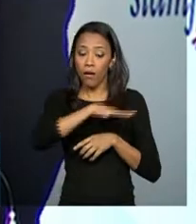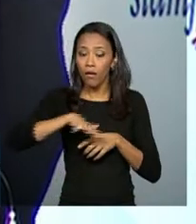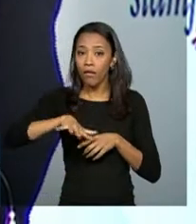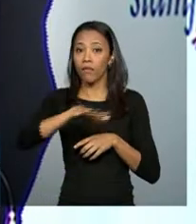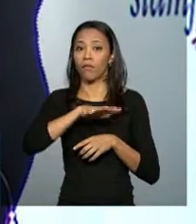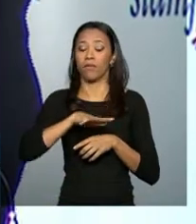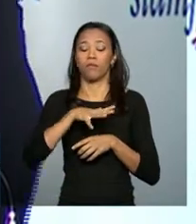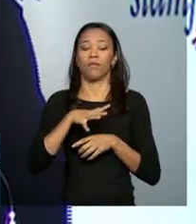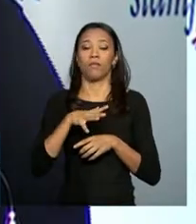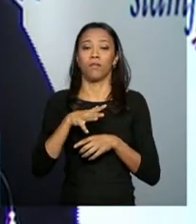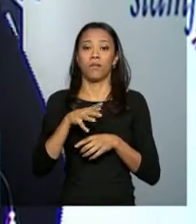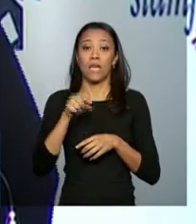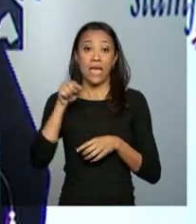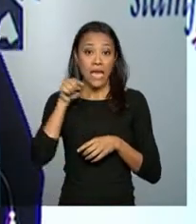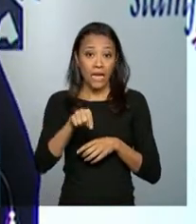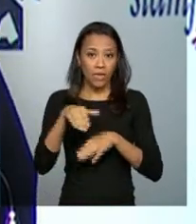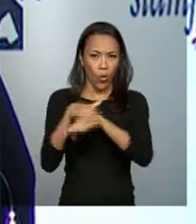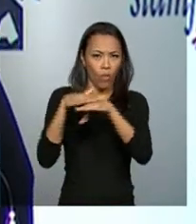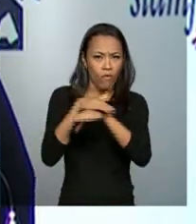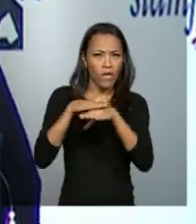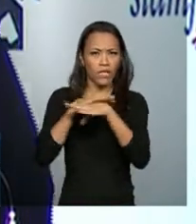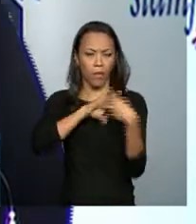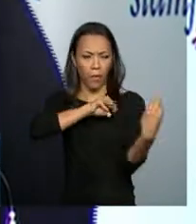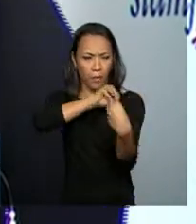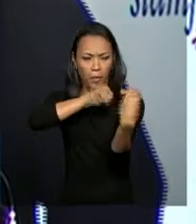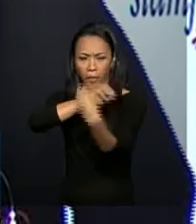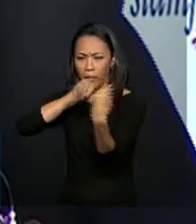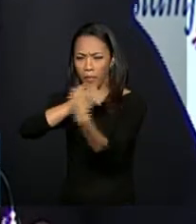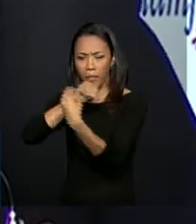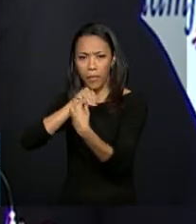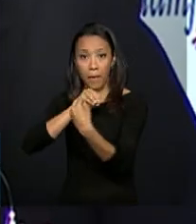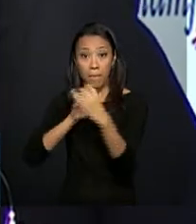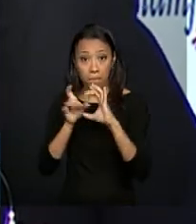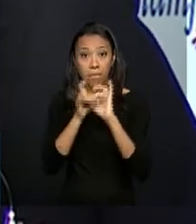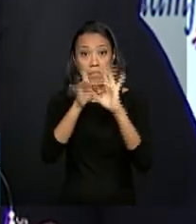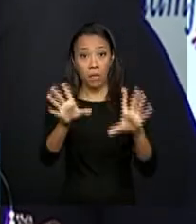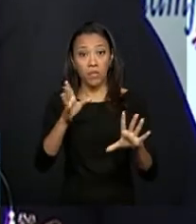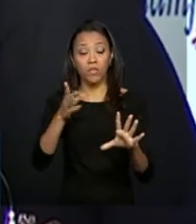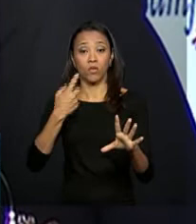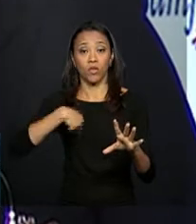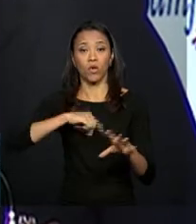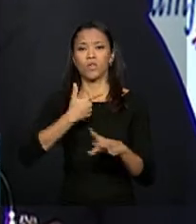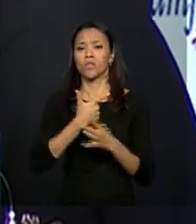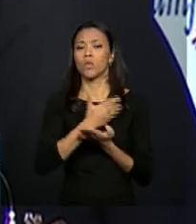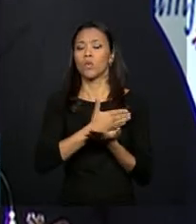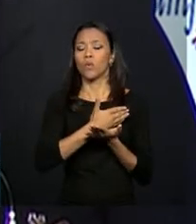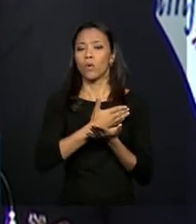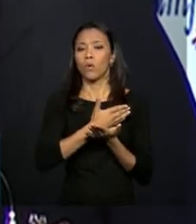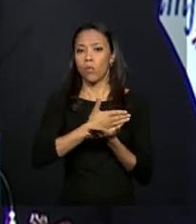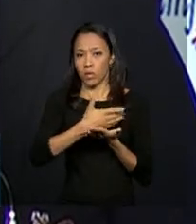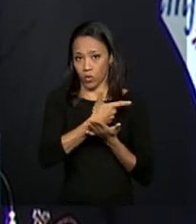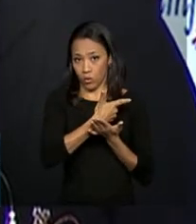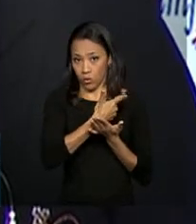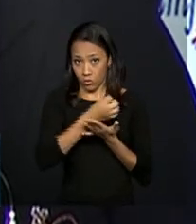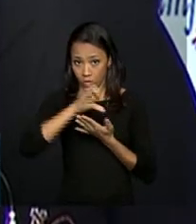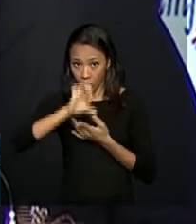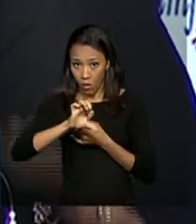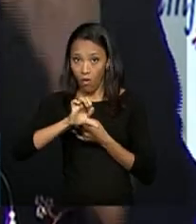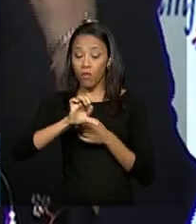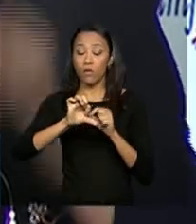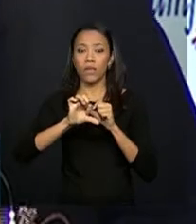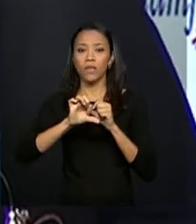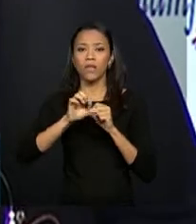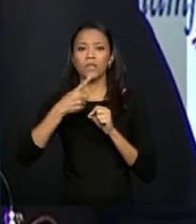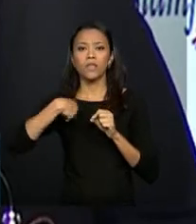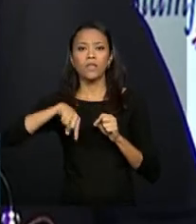debate permitiu que nós, que em 2009 tínhamos uma visão de